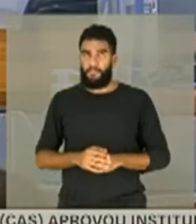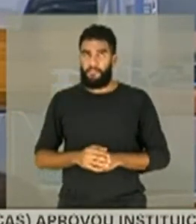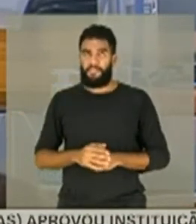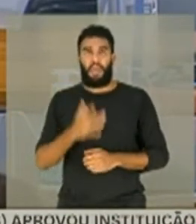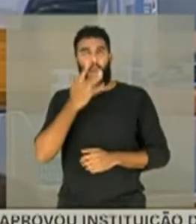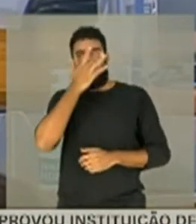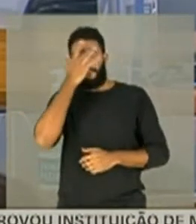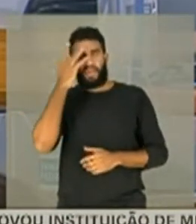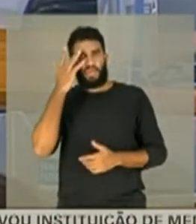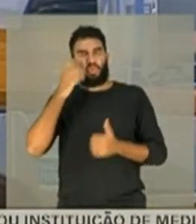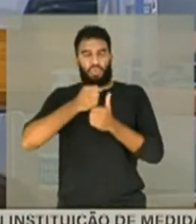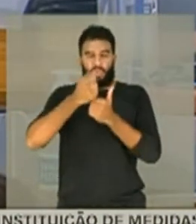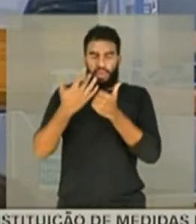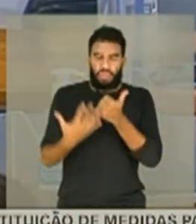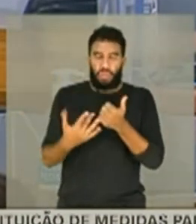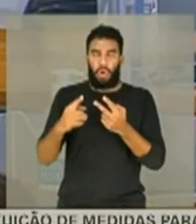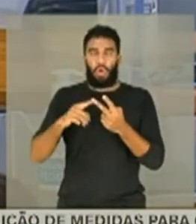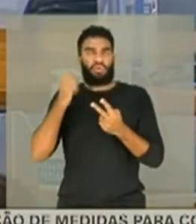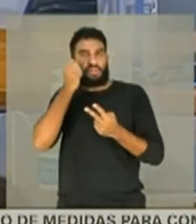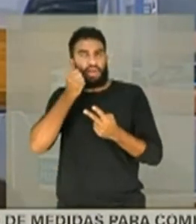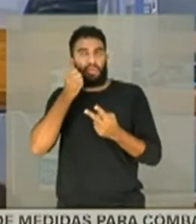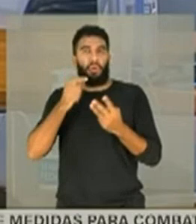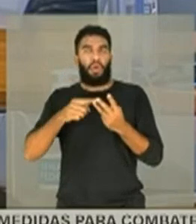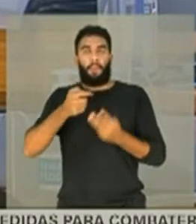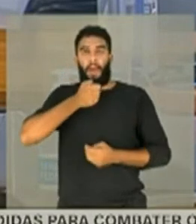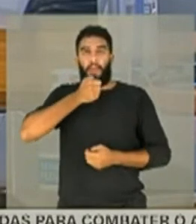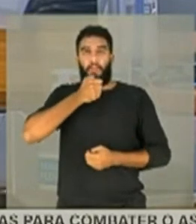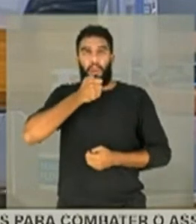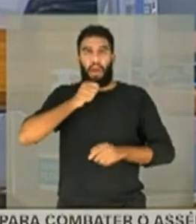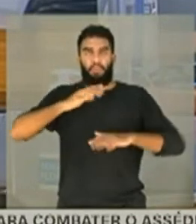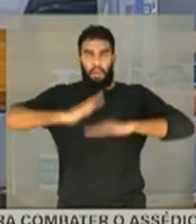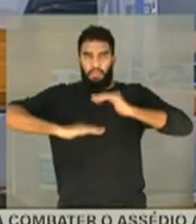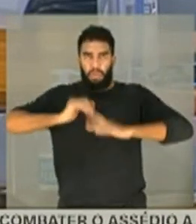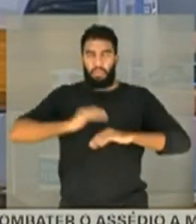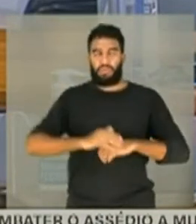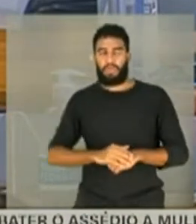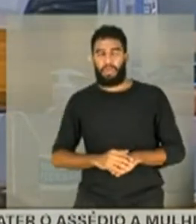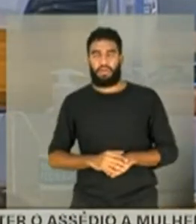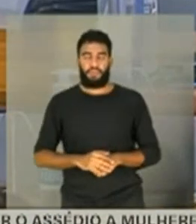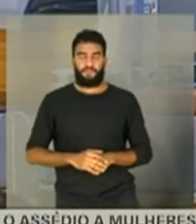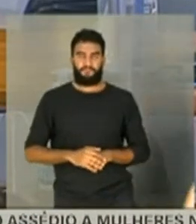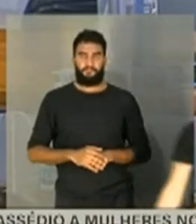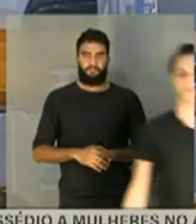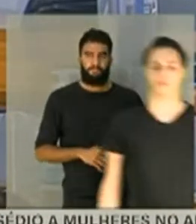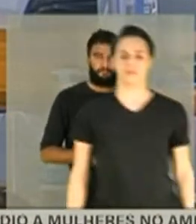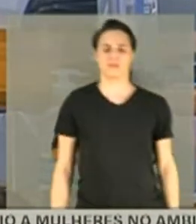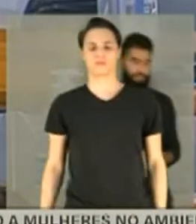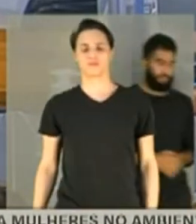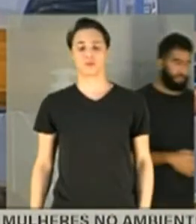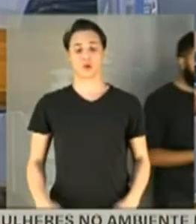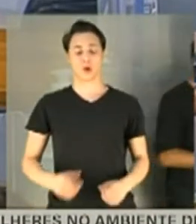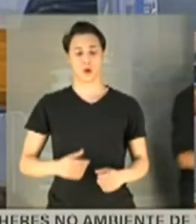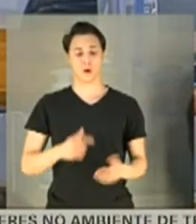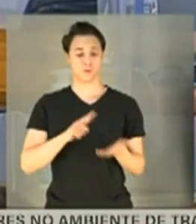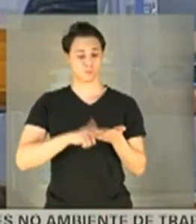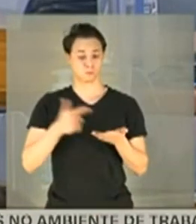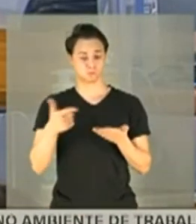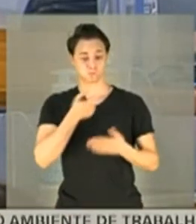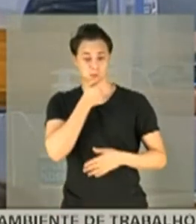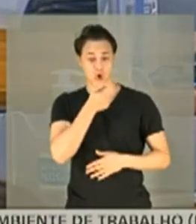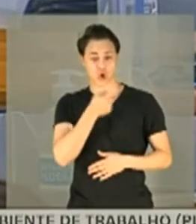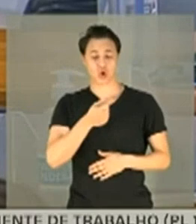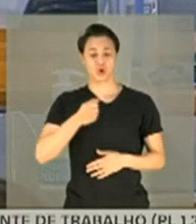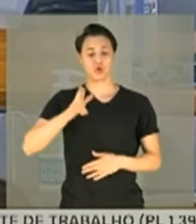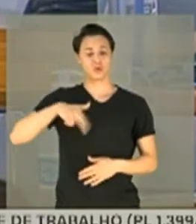Assessores, senadores, jornalistas, e eles nunca viram nada parecido com o que está